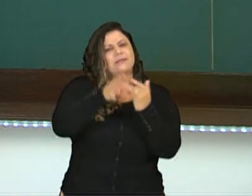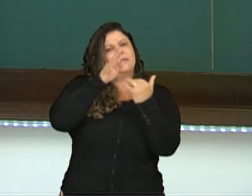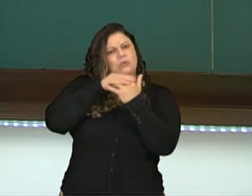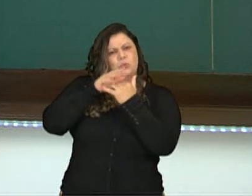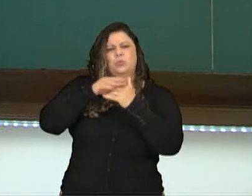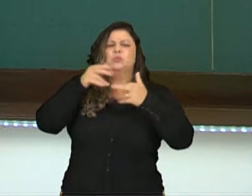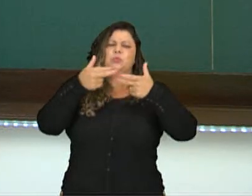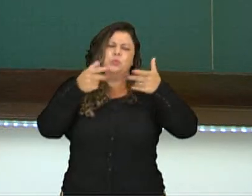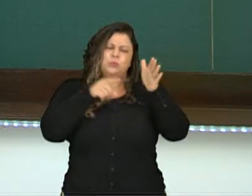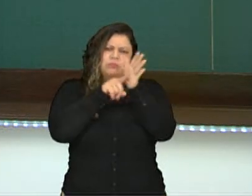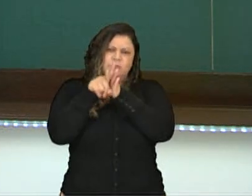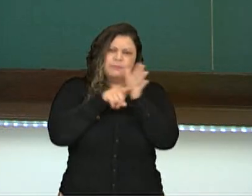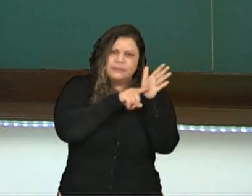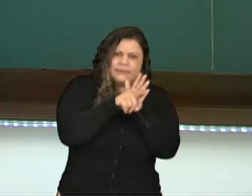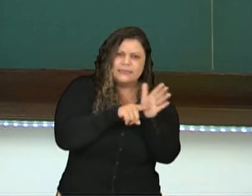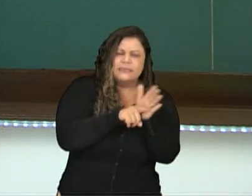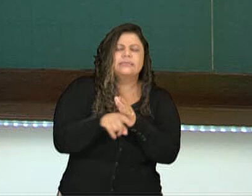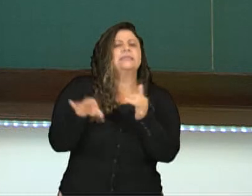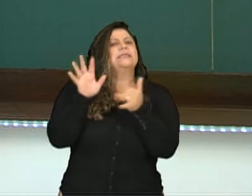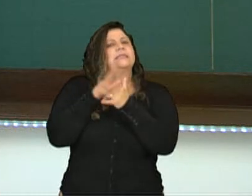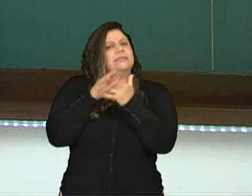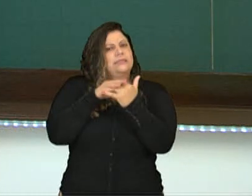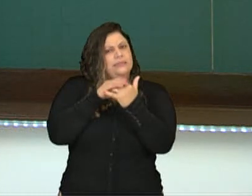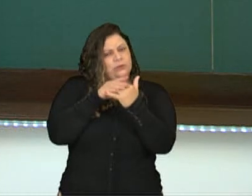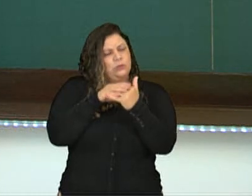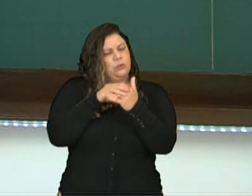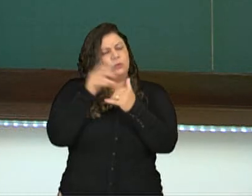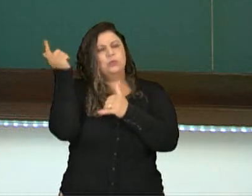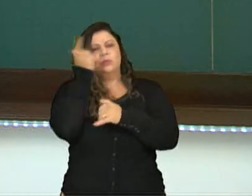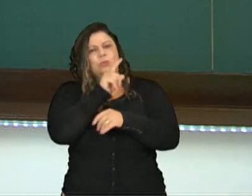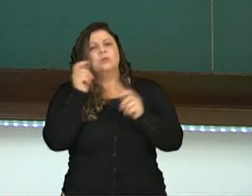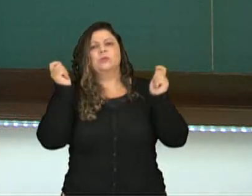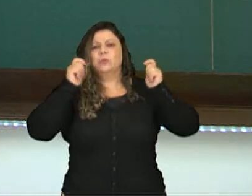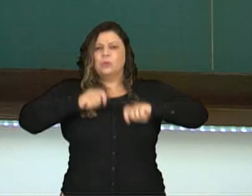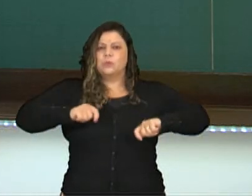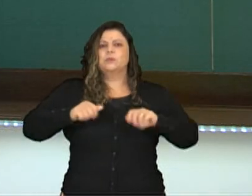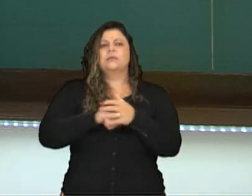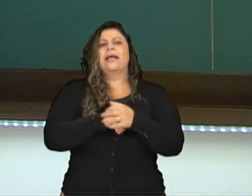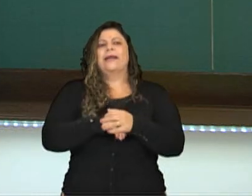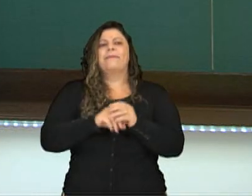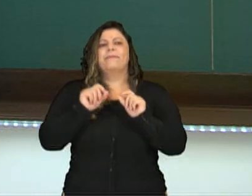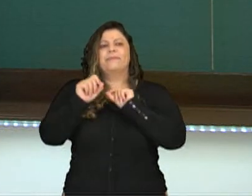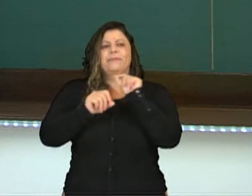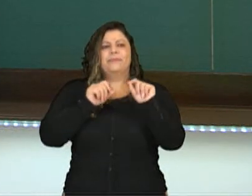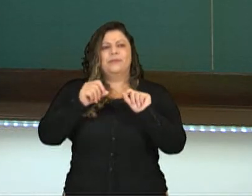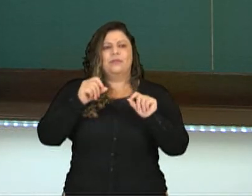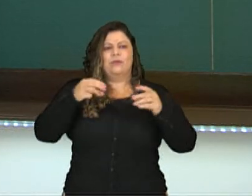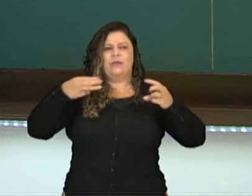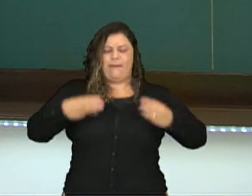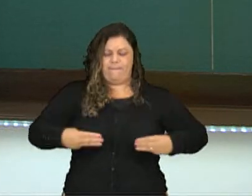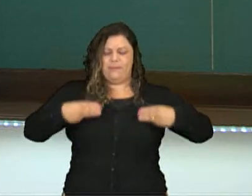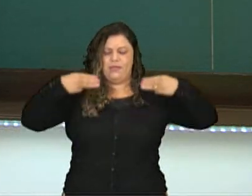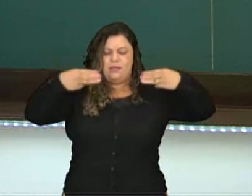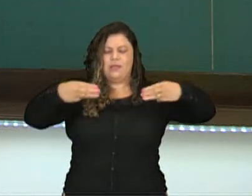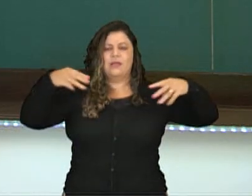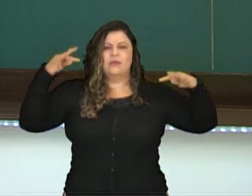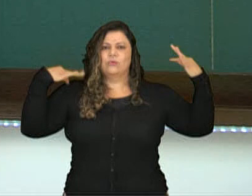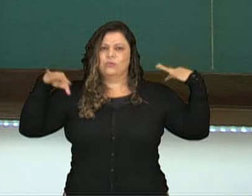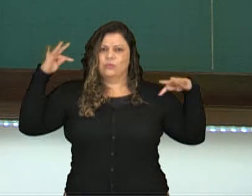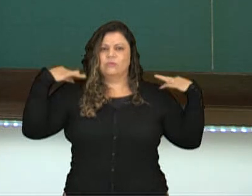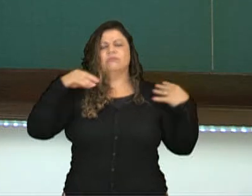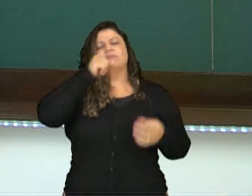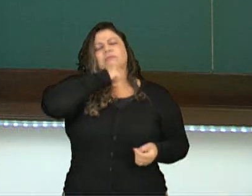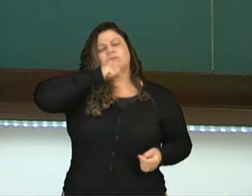ou pesquisem no YouTube, quem tem condições, quem tem acesso, canal Ministério do Turismo e Antiguidades do Egito. Inclusive o